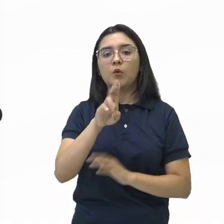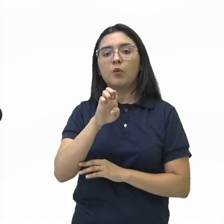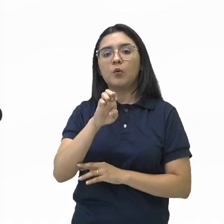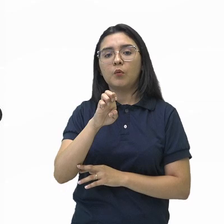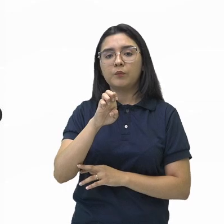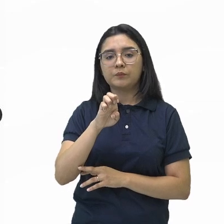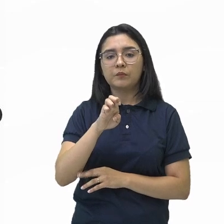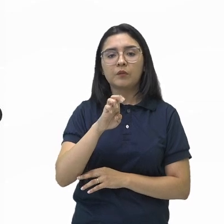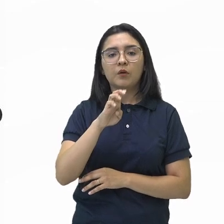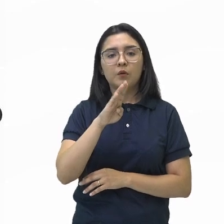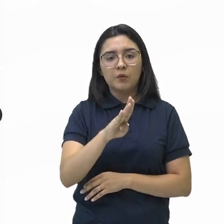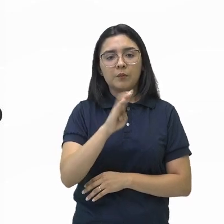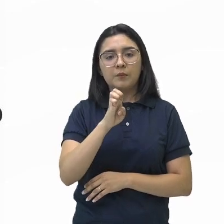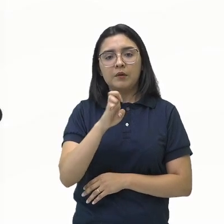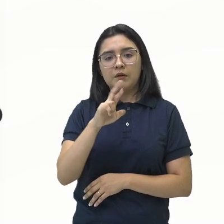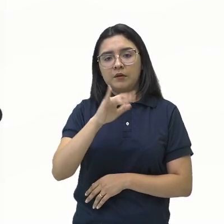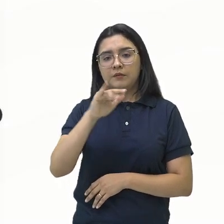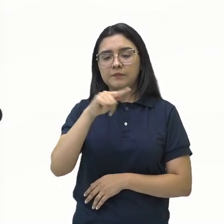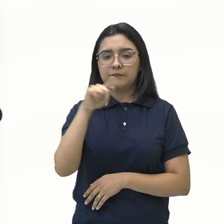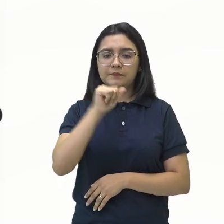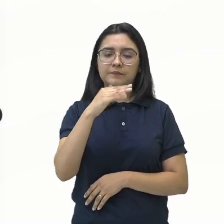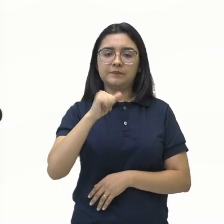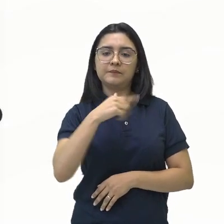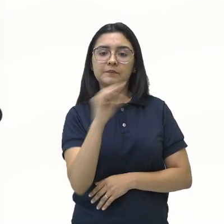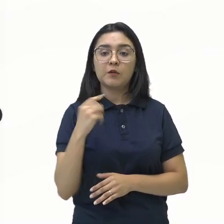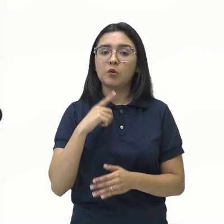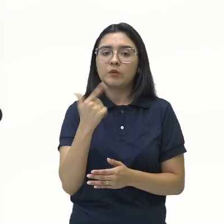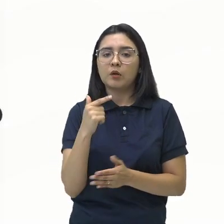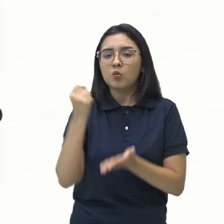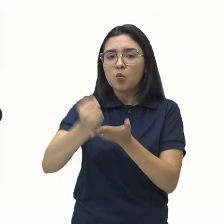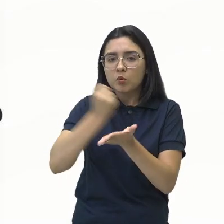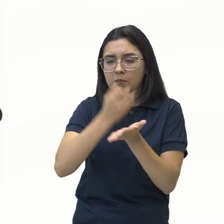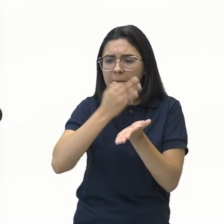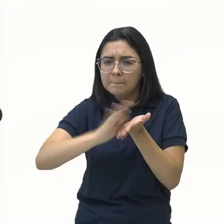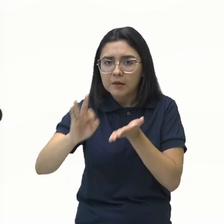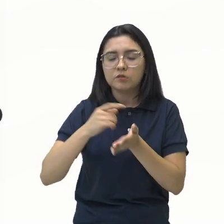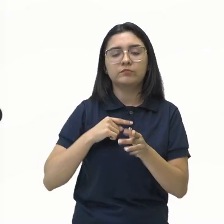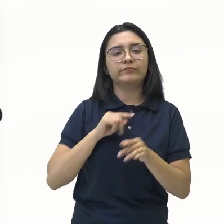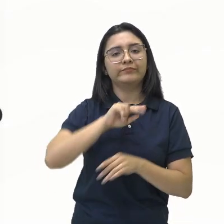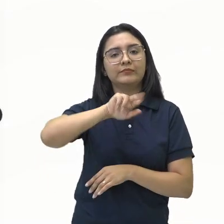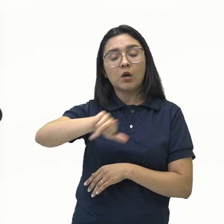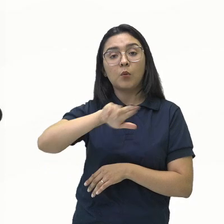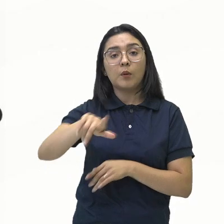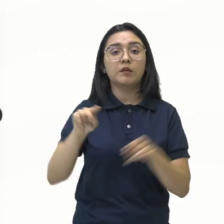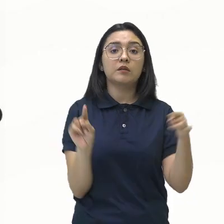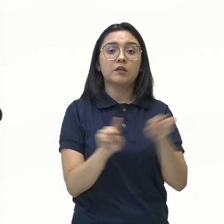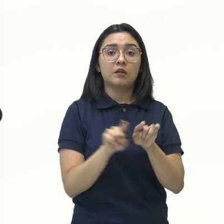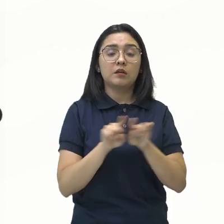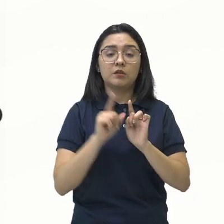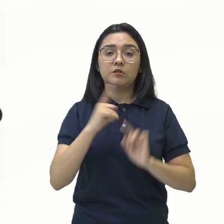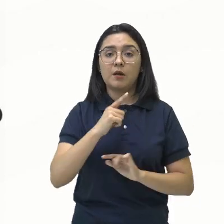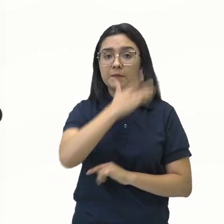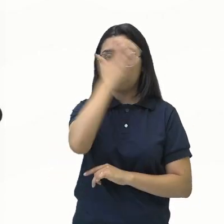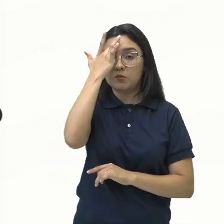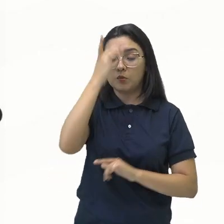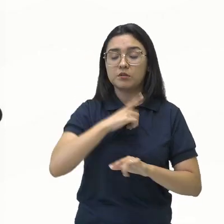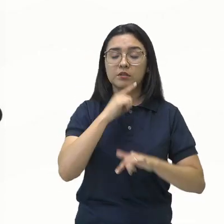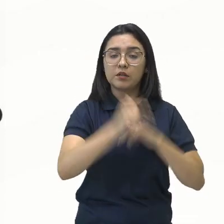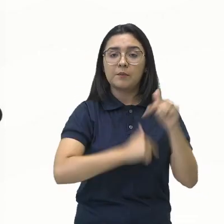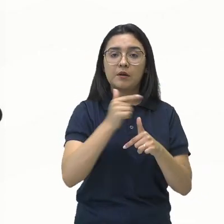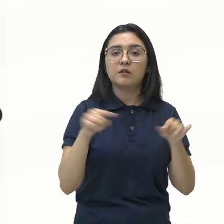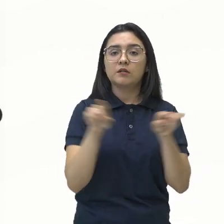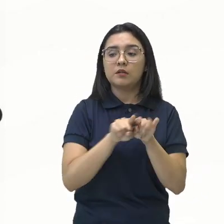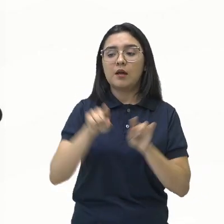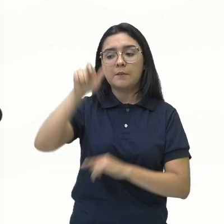uberização. Não há contratação direta do trabalhador. Não tem nenhum tipo de relação entre empregatícia, né?